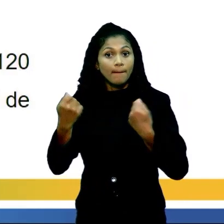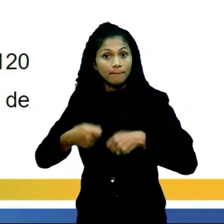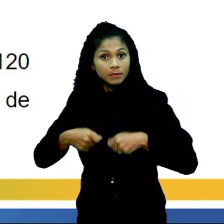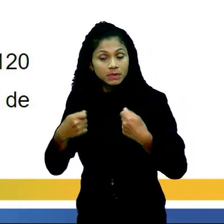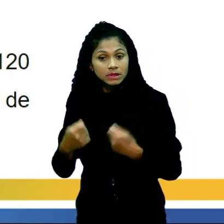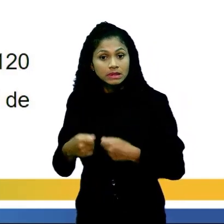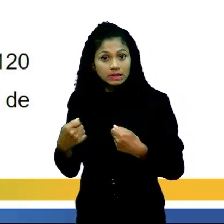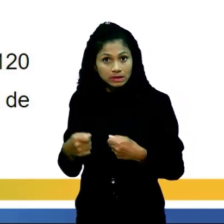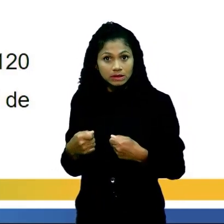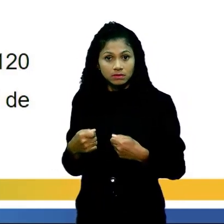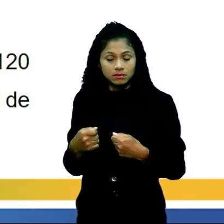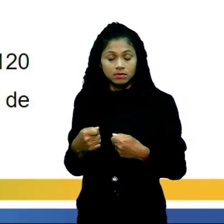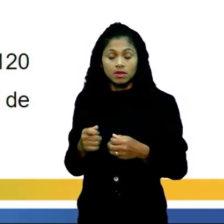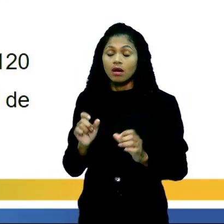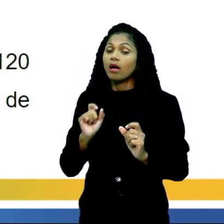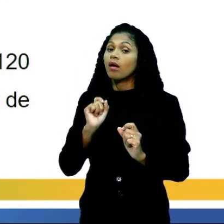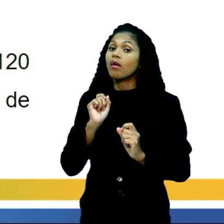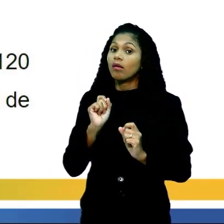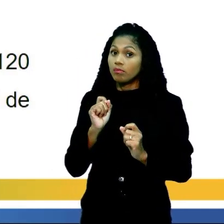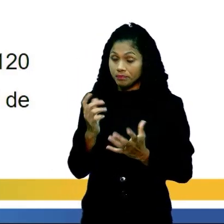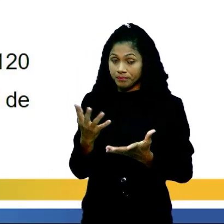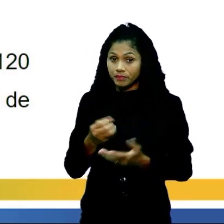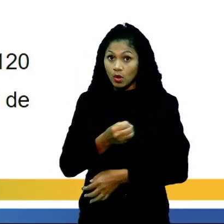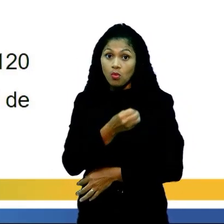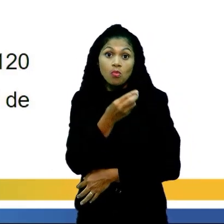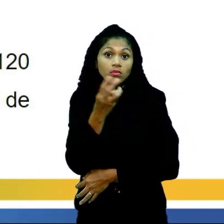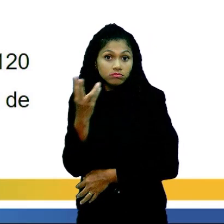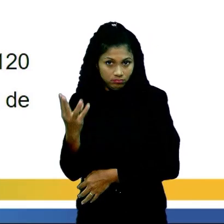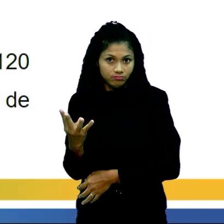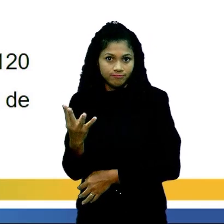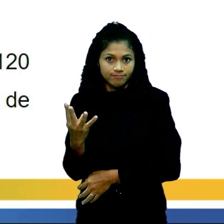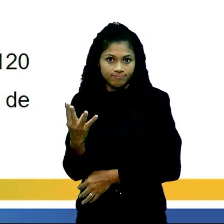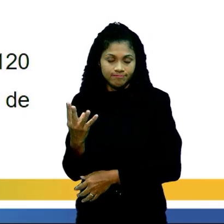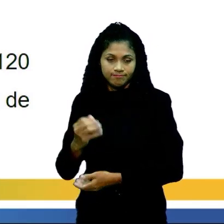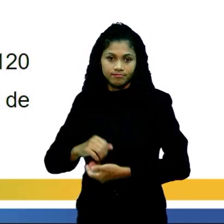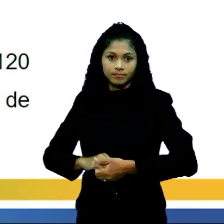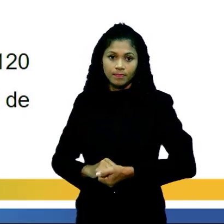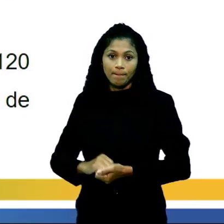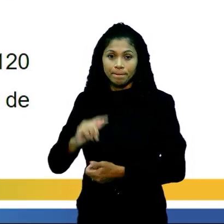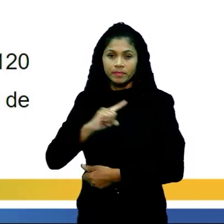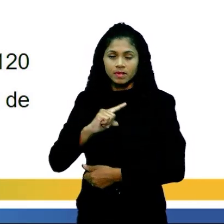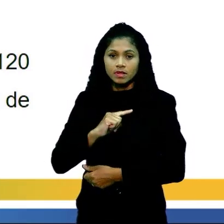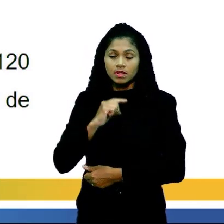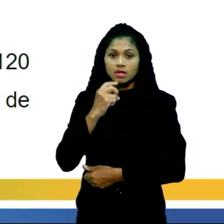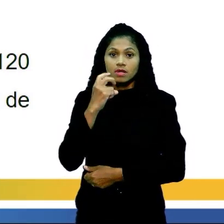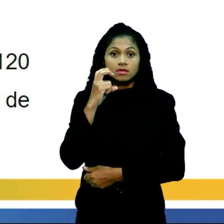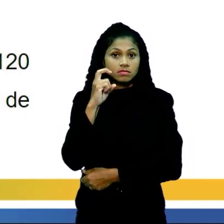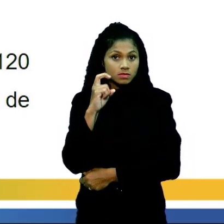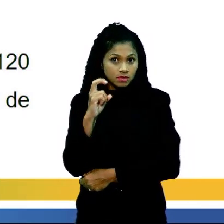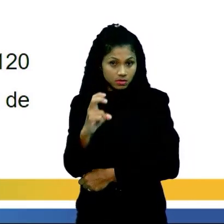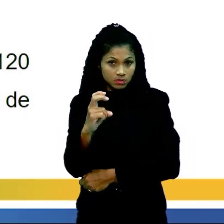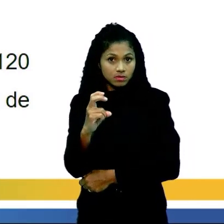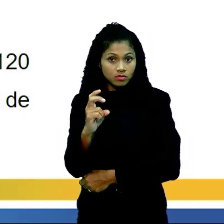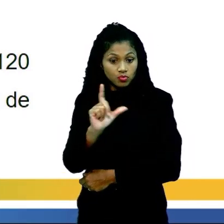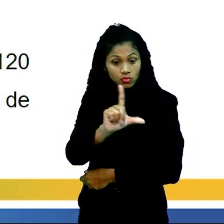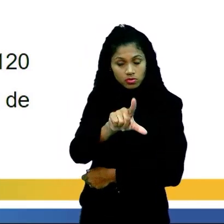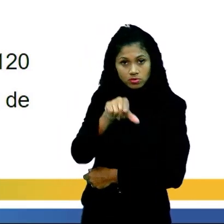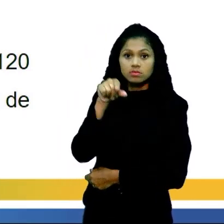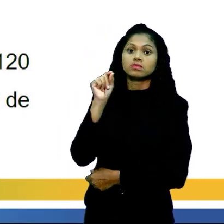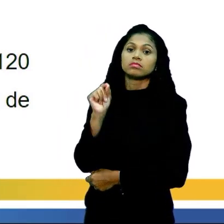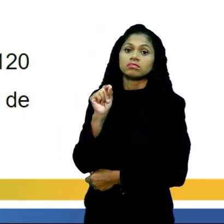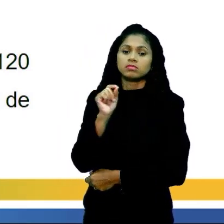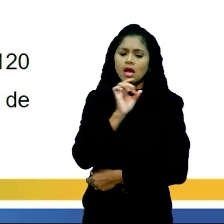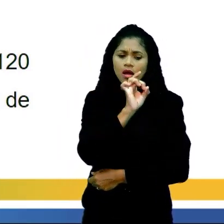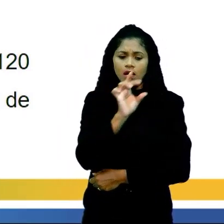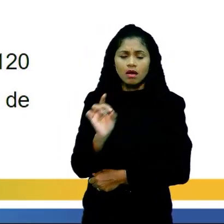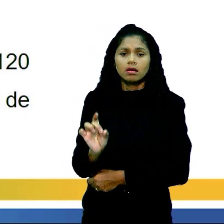de... Vejamos aí, nós temos aí 5 alternativas. Então, observe que cada uma